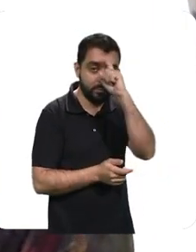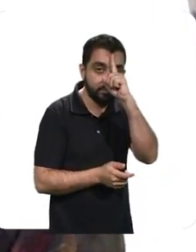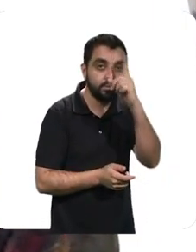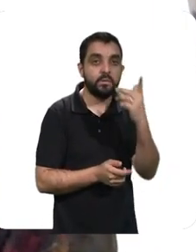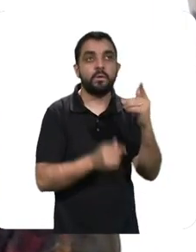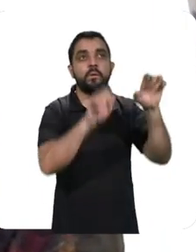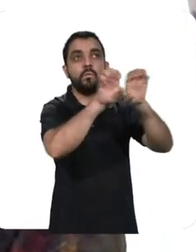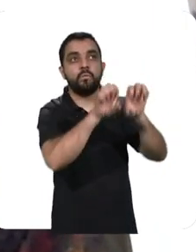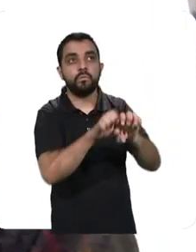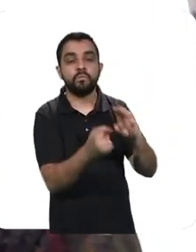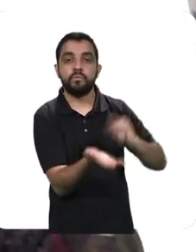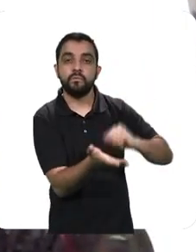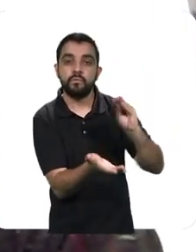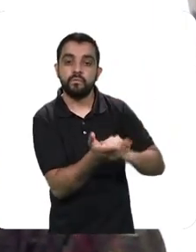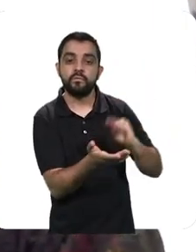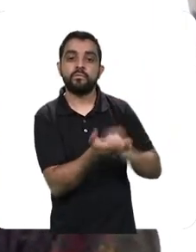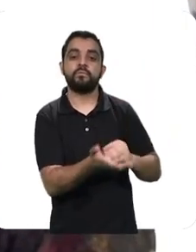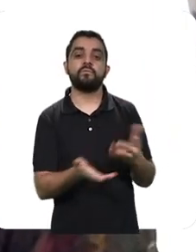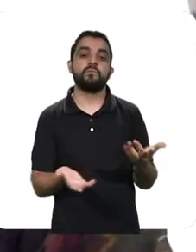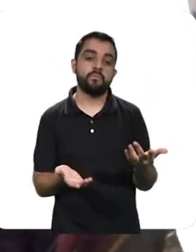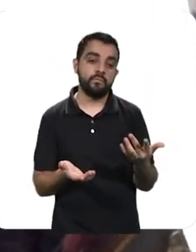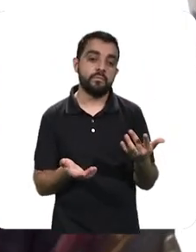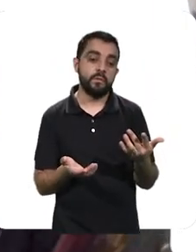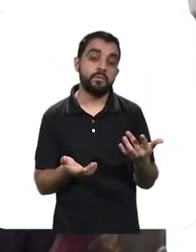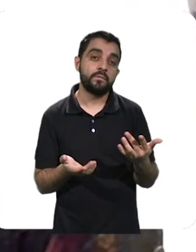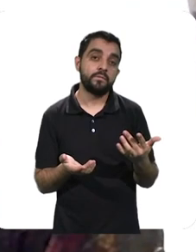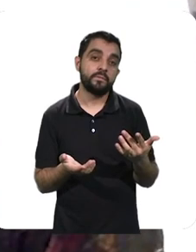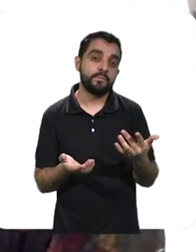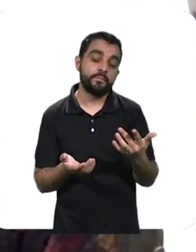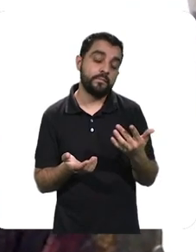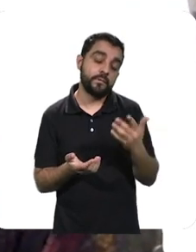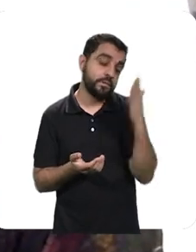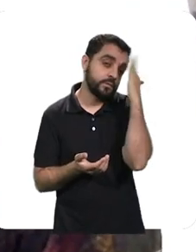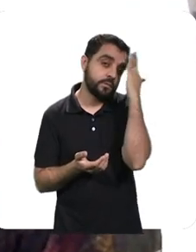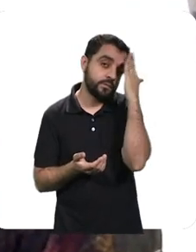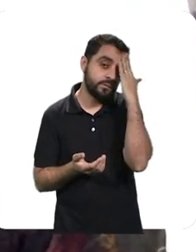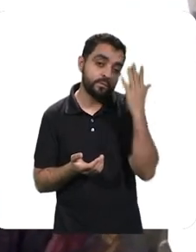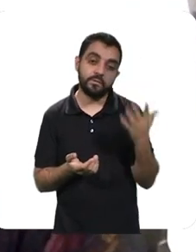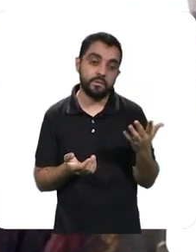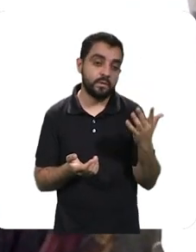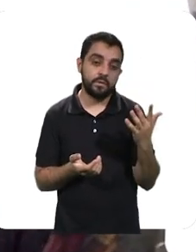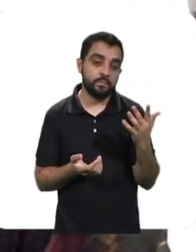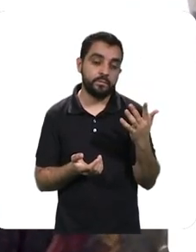onde não houve política de redução das desigualdades brasileiras, é claro que